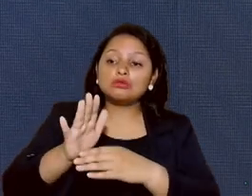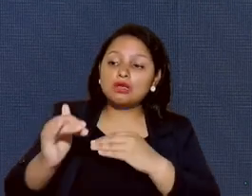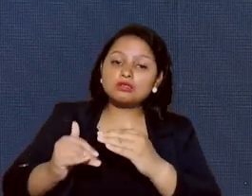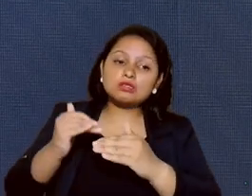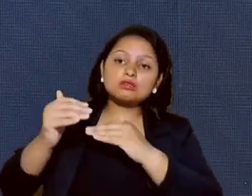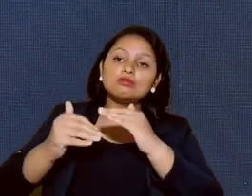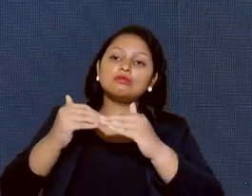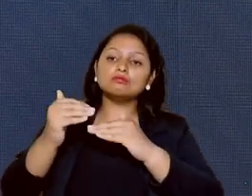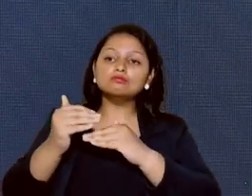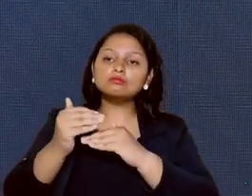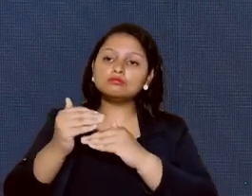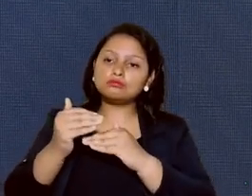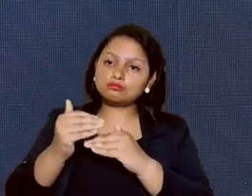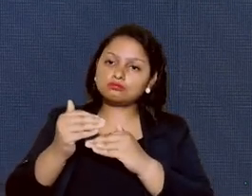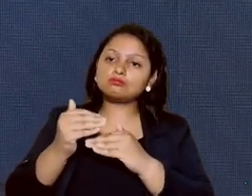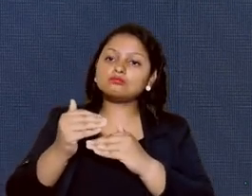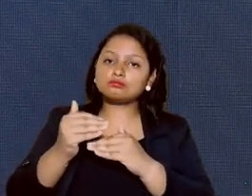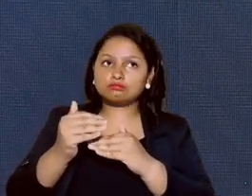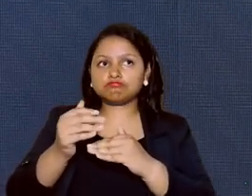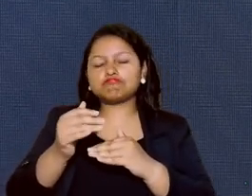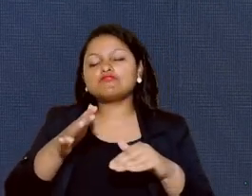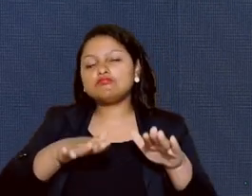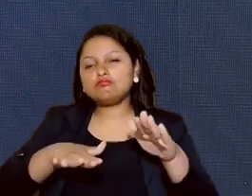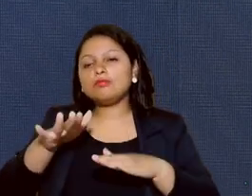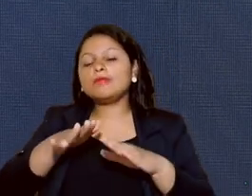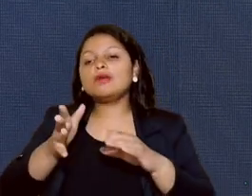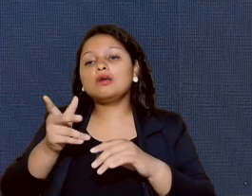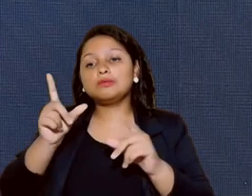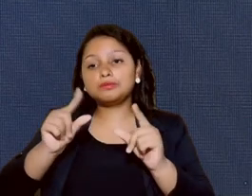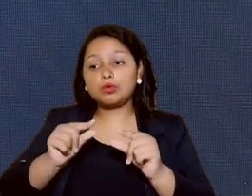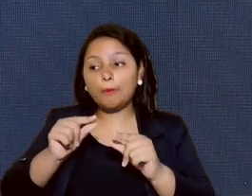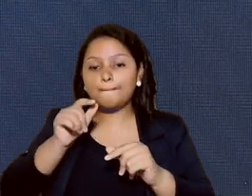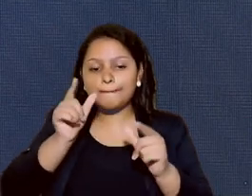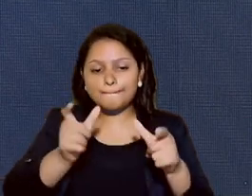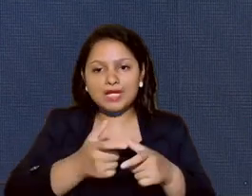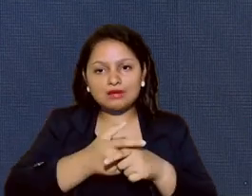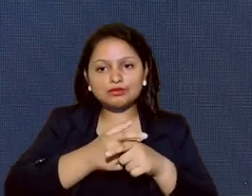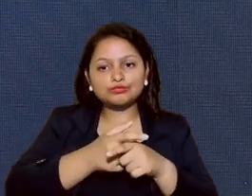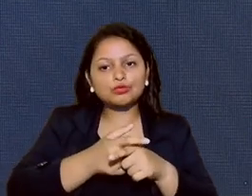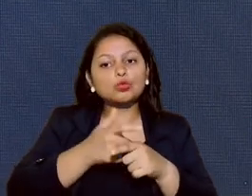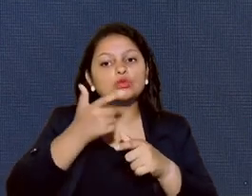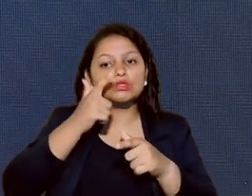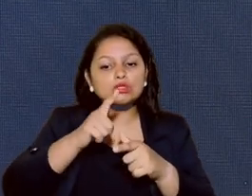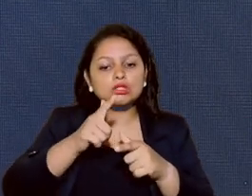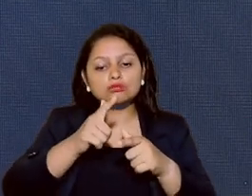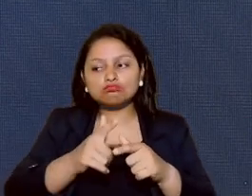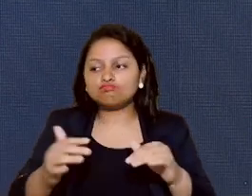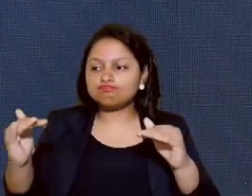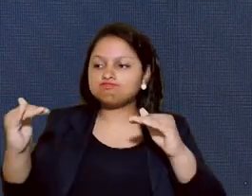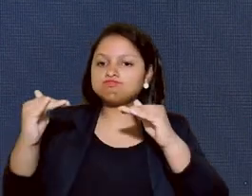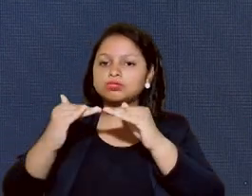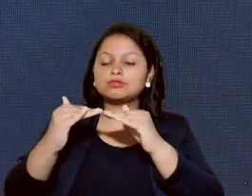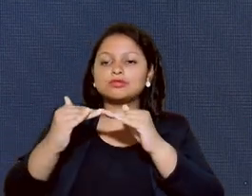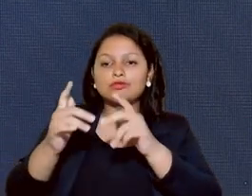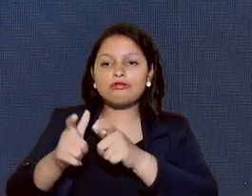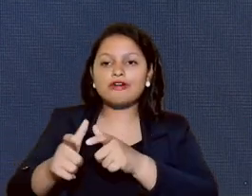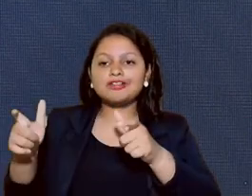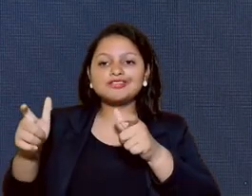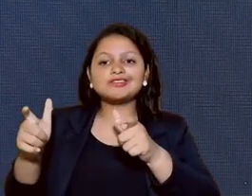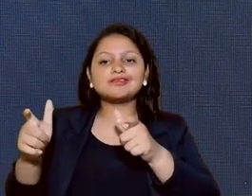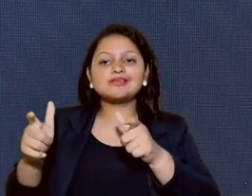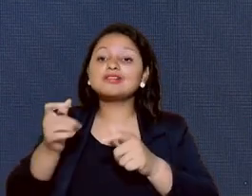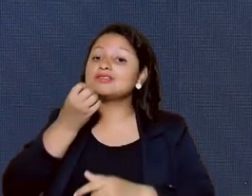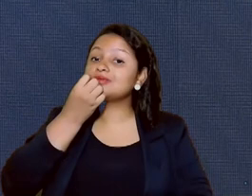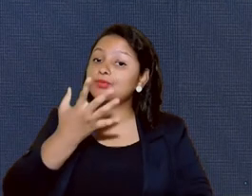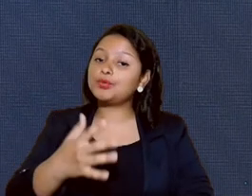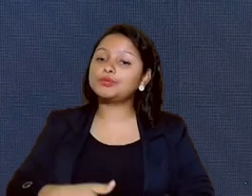diminuir essa desigualdade você dá condições do pequeno é competir quase que de igual para igual ao grande Isso é que é é